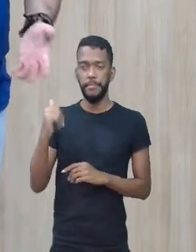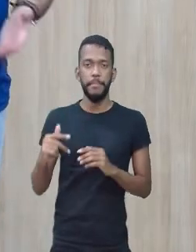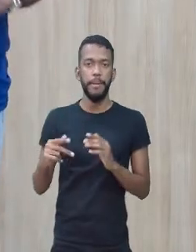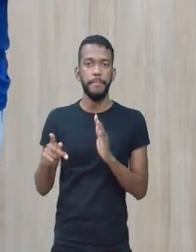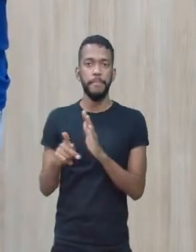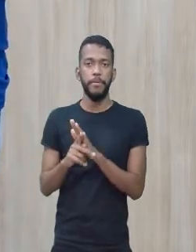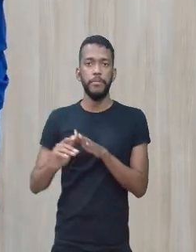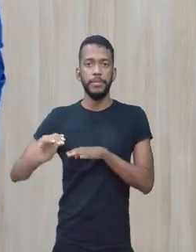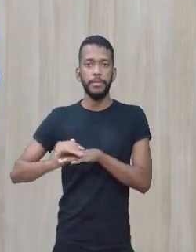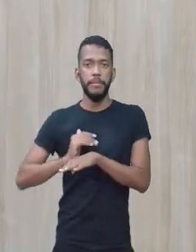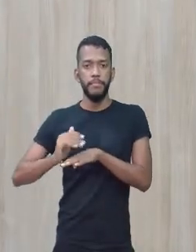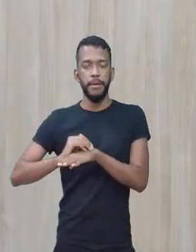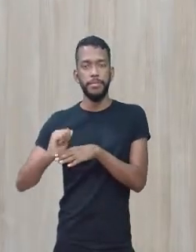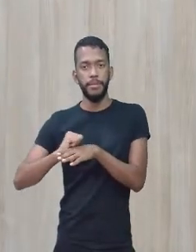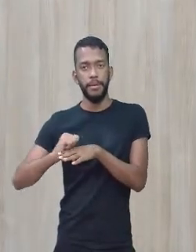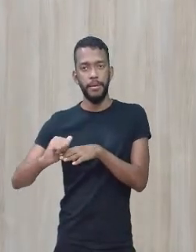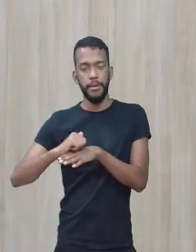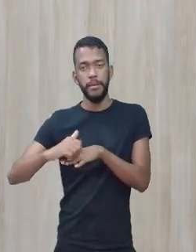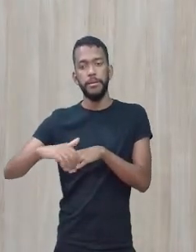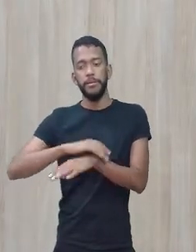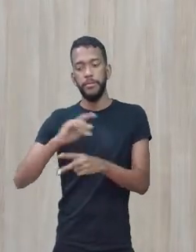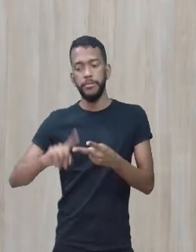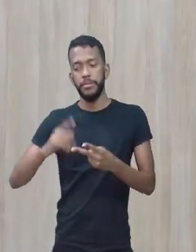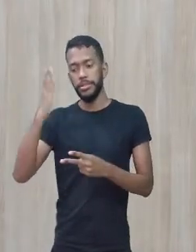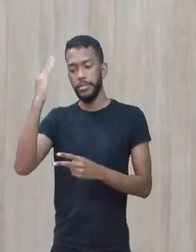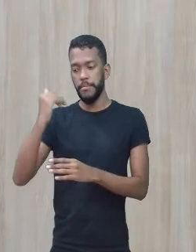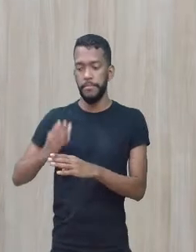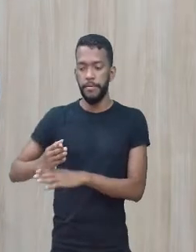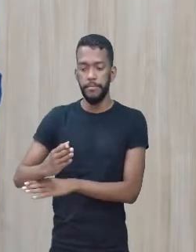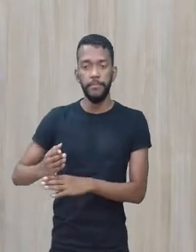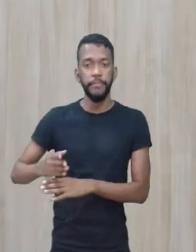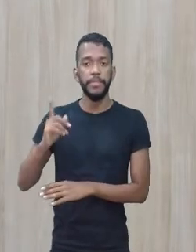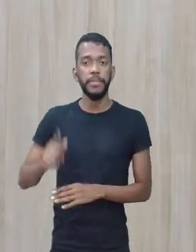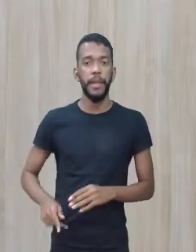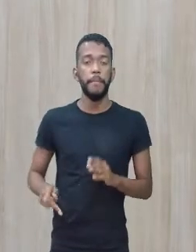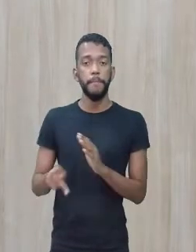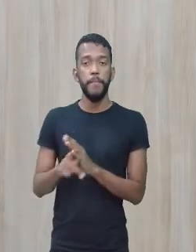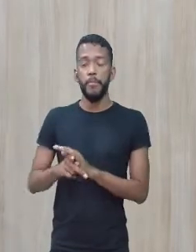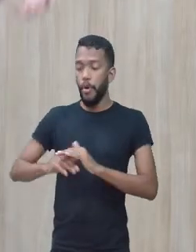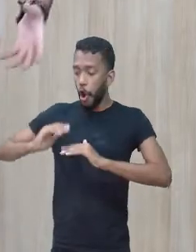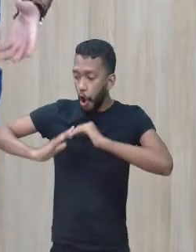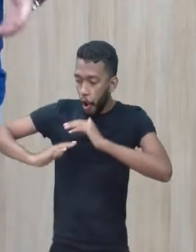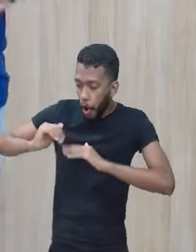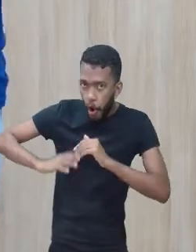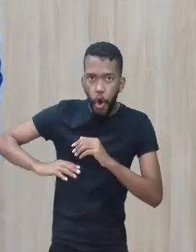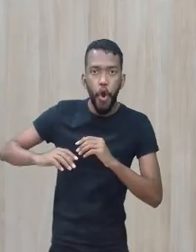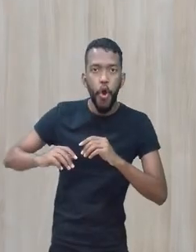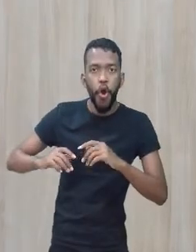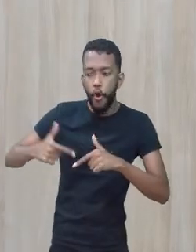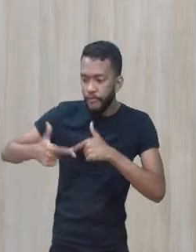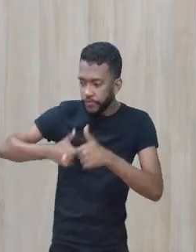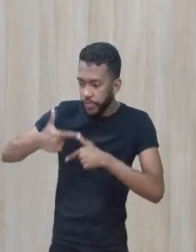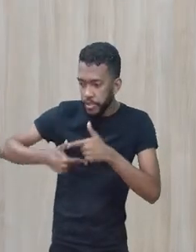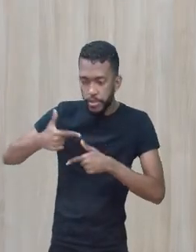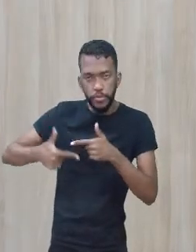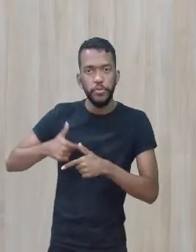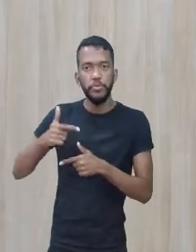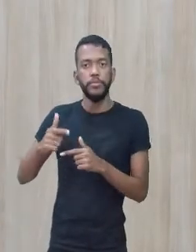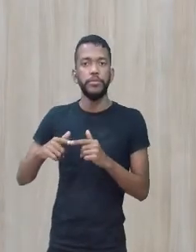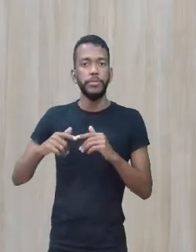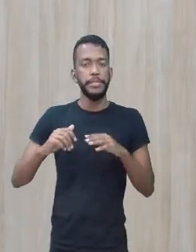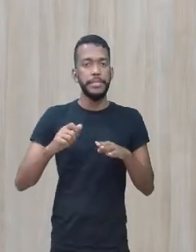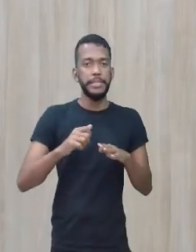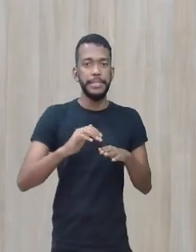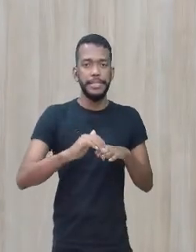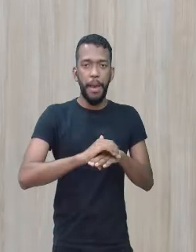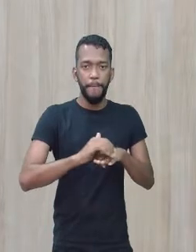sapateiro, né, o saber de marceneiro. Então era o ofício, na realidade, o ofício de sapateiro, o ofício de marceneiro. Então